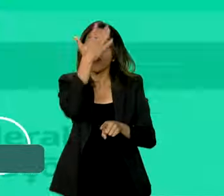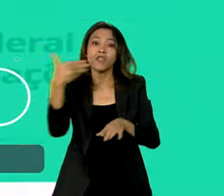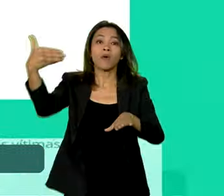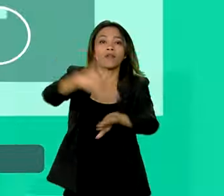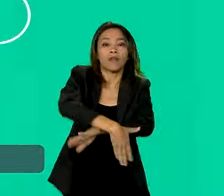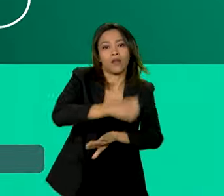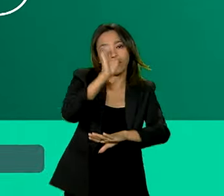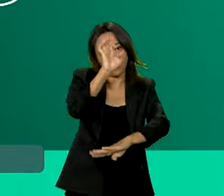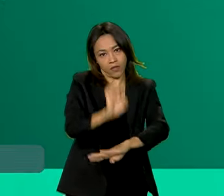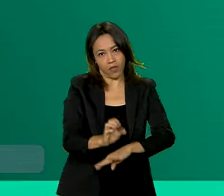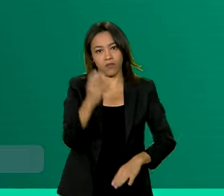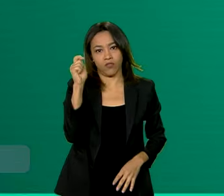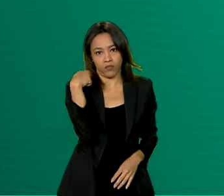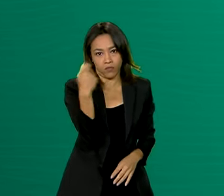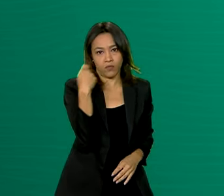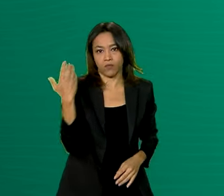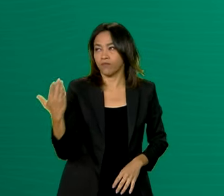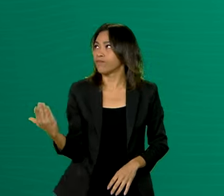facilitada.